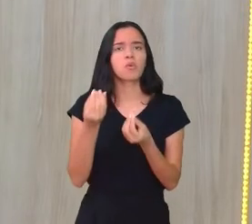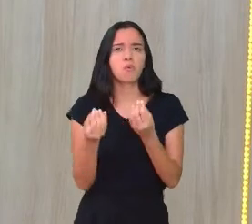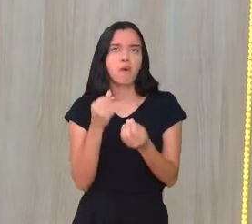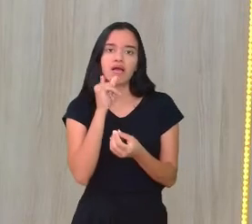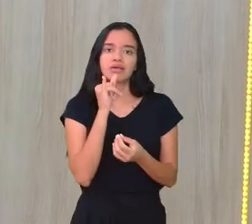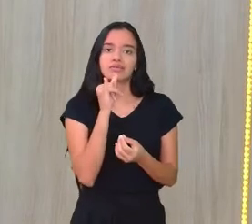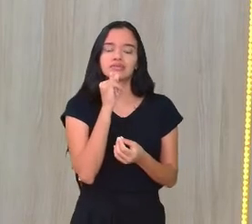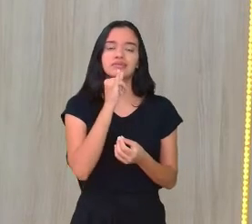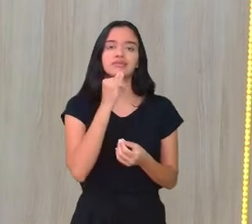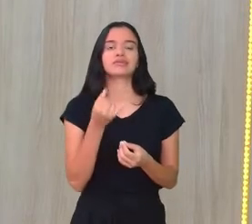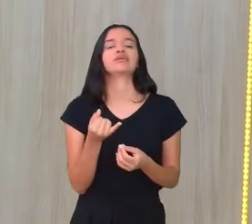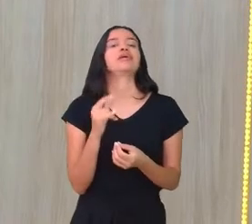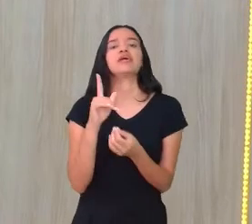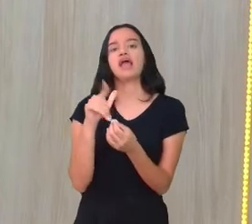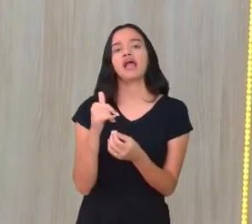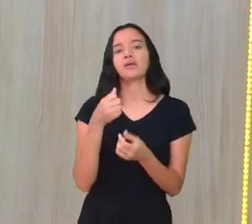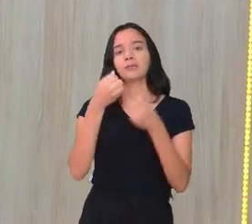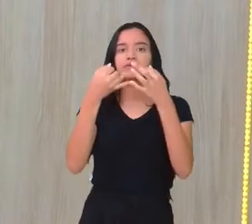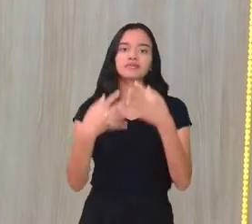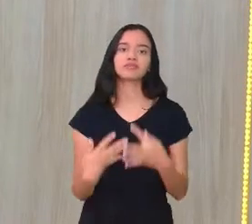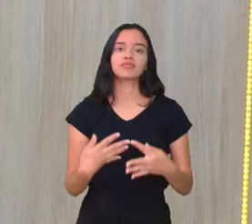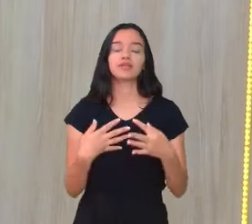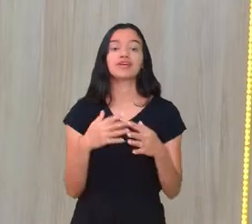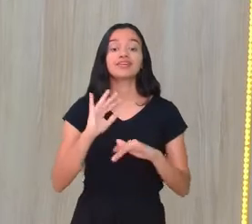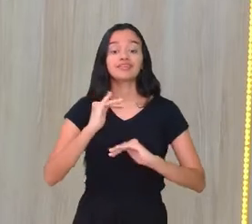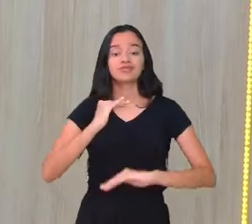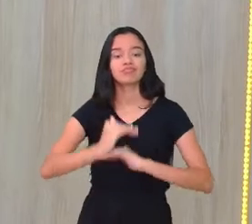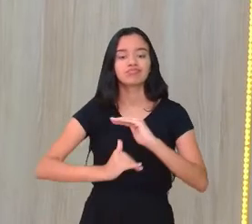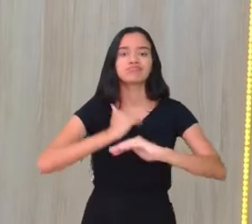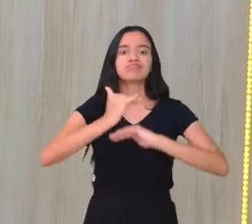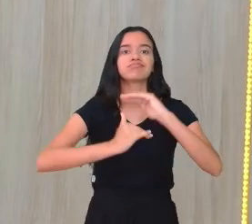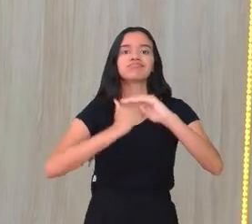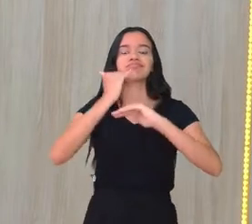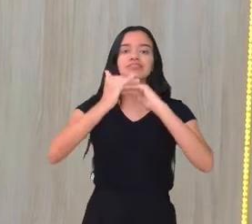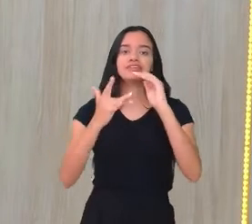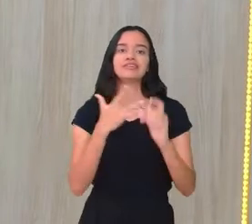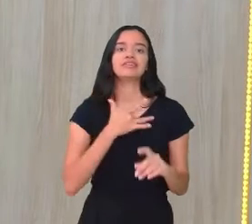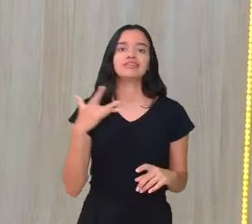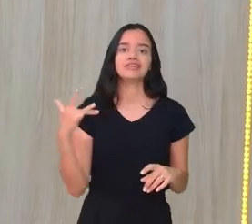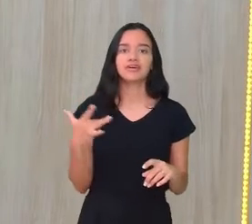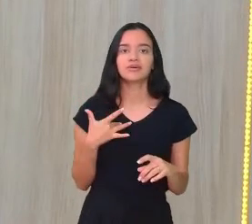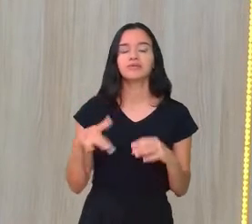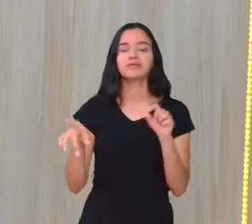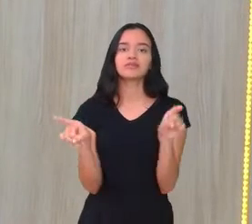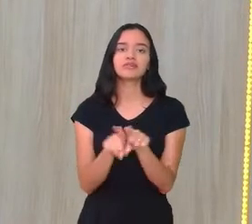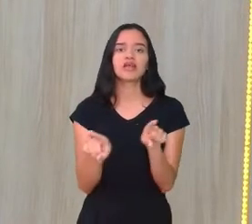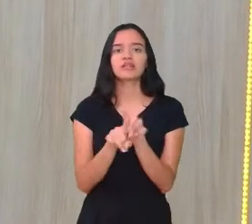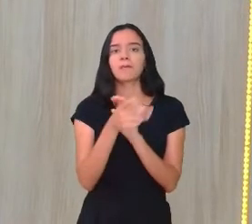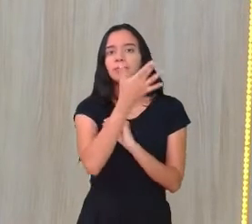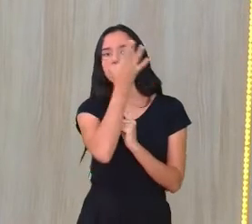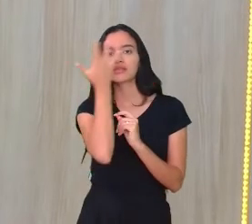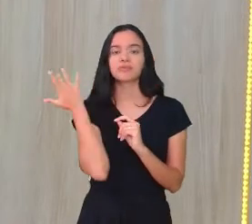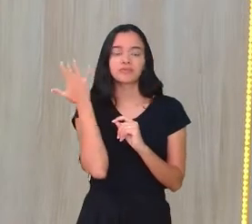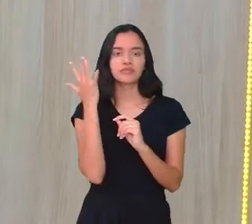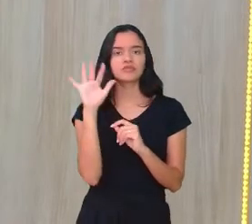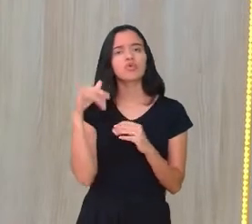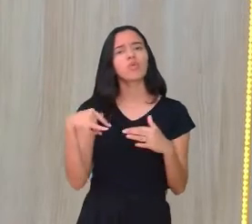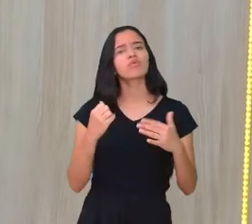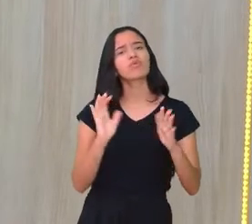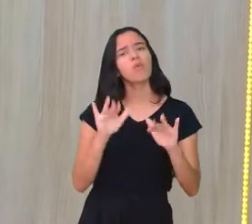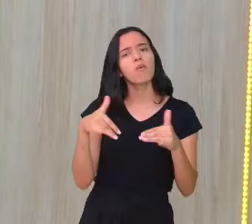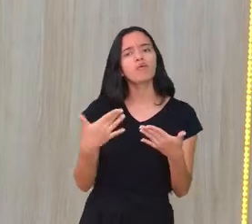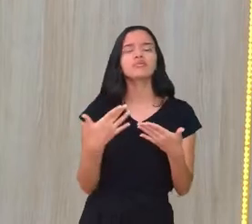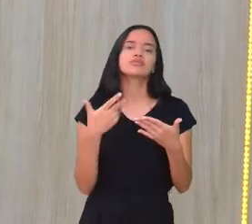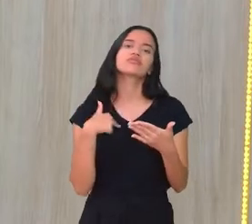questão, né, de, como eu falei, desenvolvimento, de saúde, né, das pessoas. Então, quando a gente fala